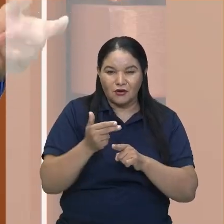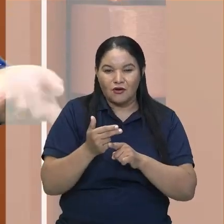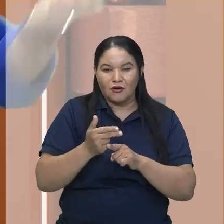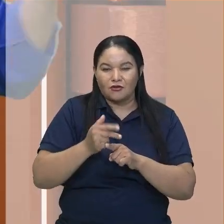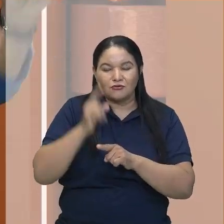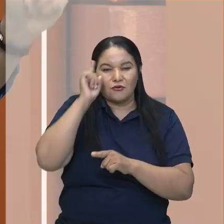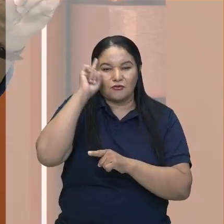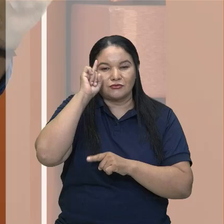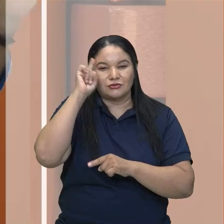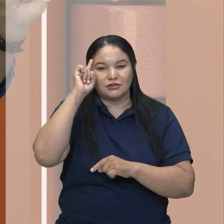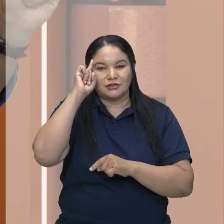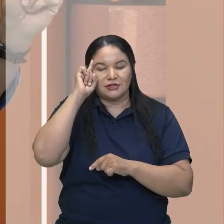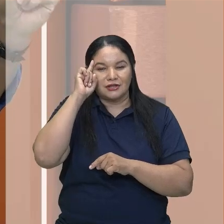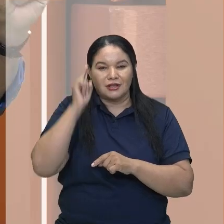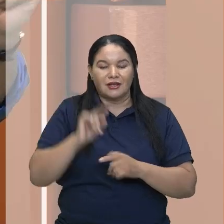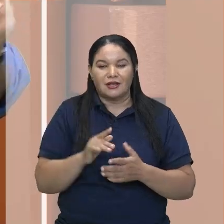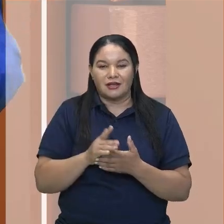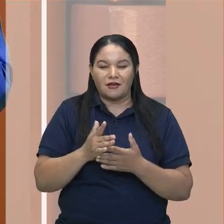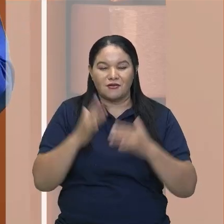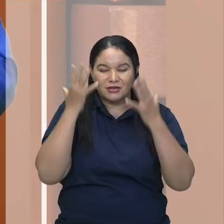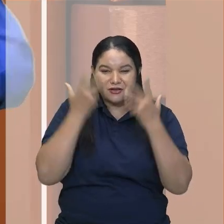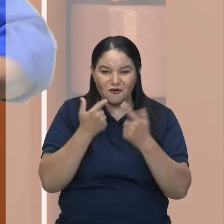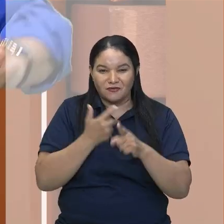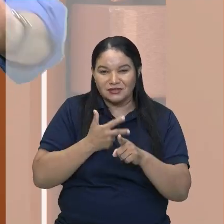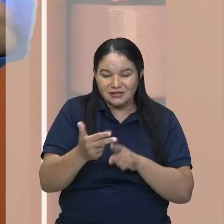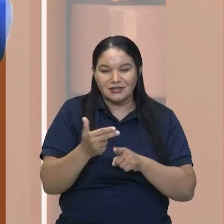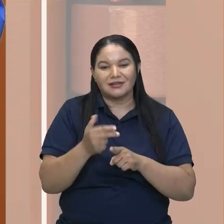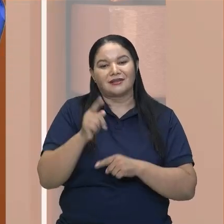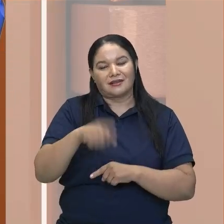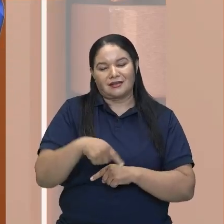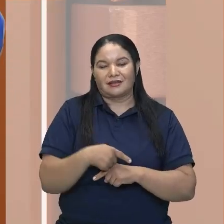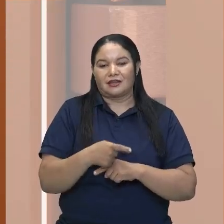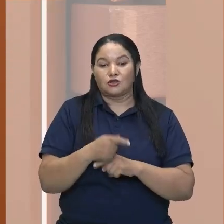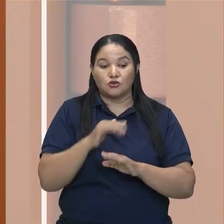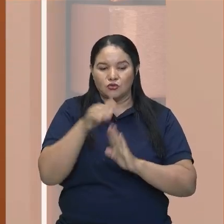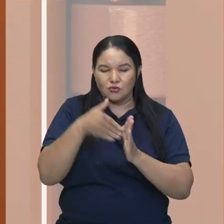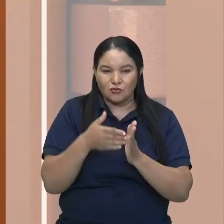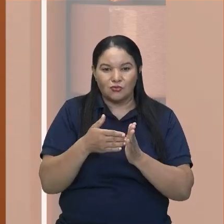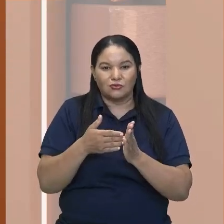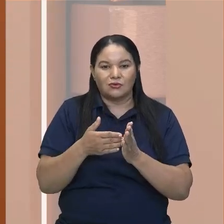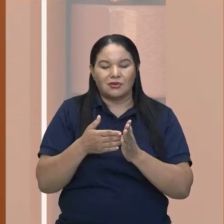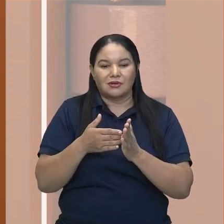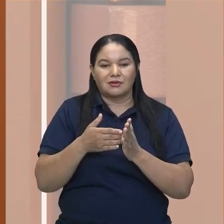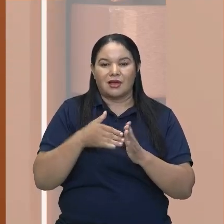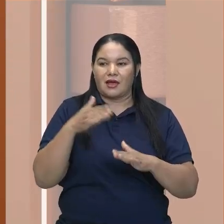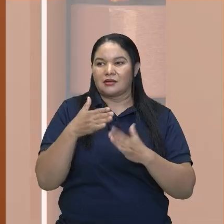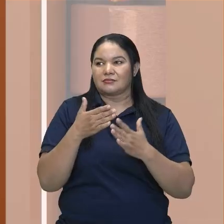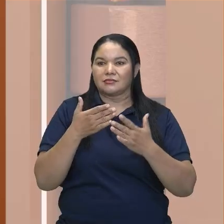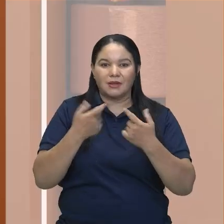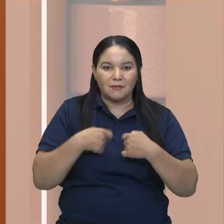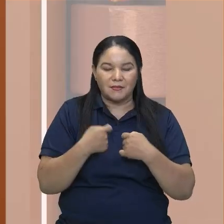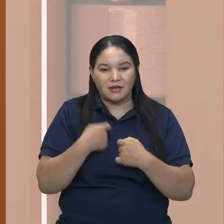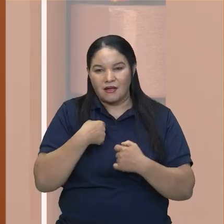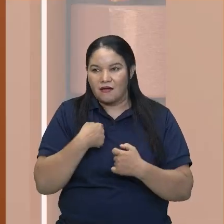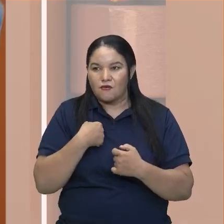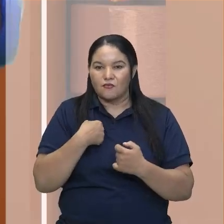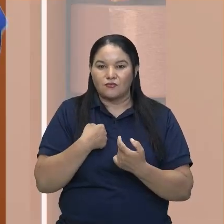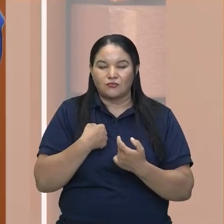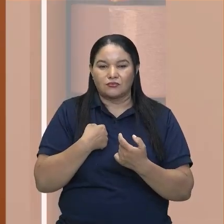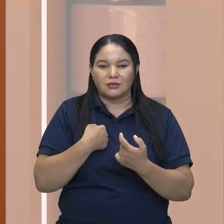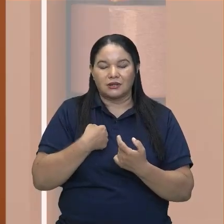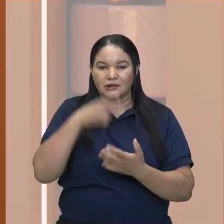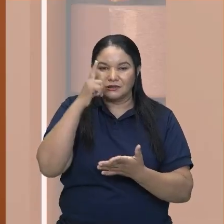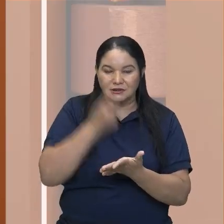fazer isso, mas ao mesmo tempo eu tenho que entender que nem tudo o que vai acontecer depende só de mim. Depende só de mim. E